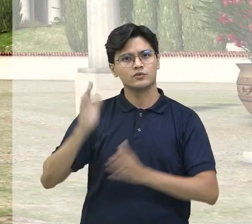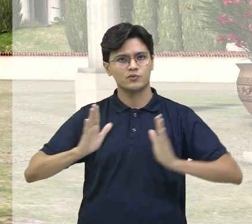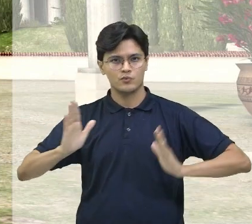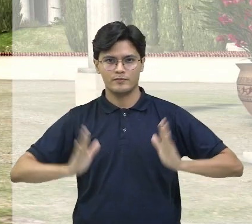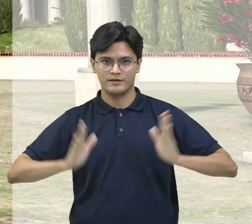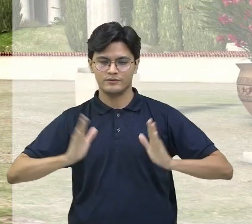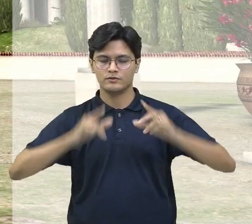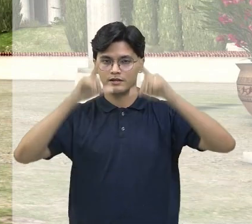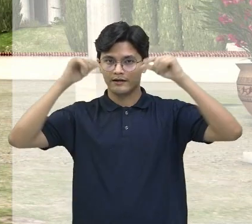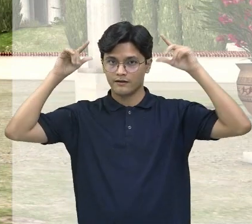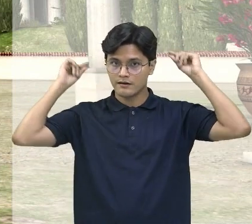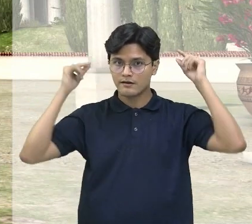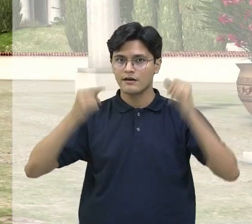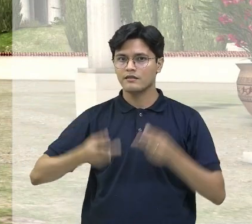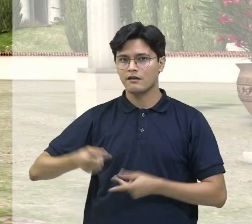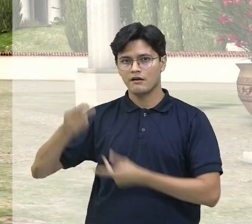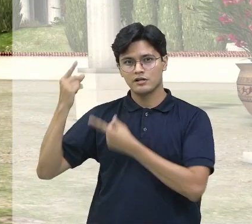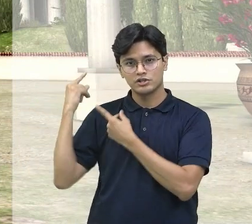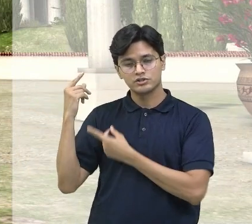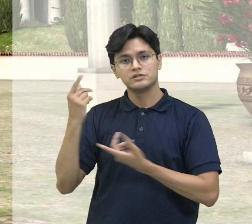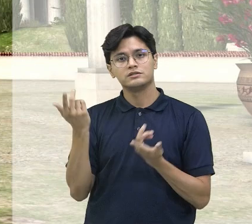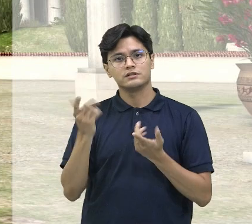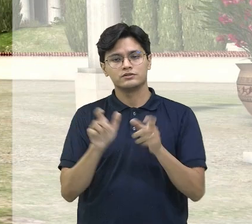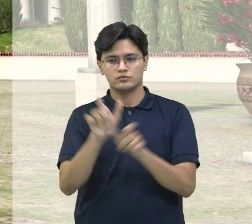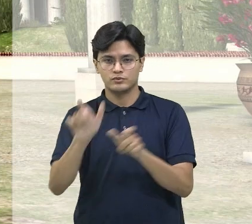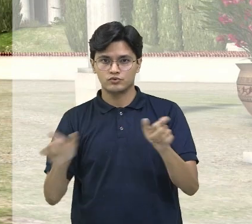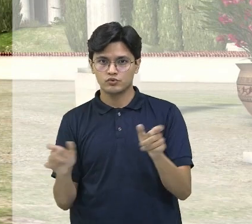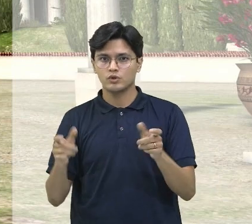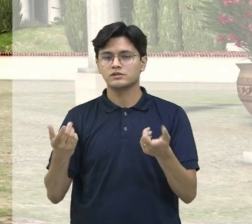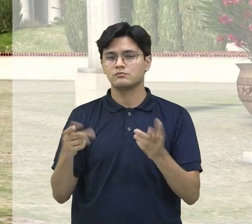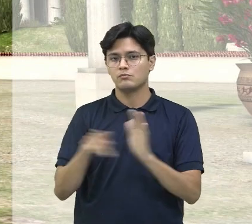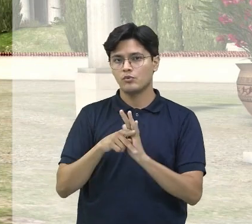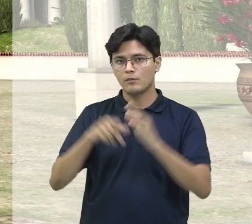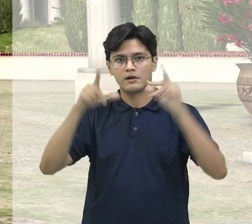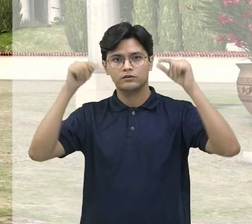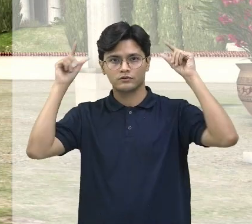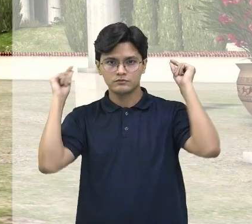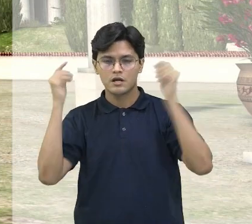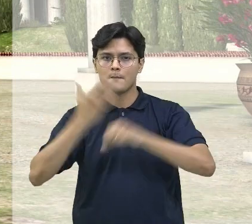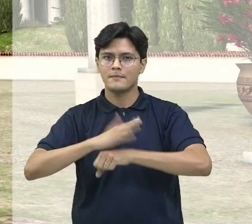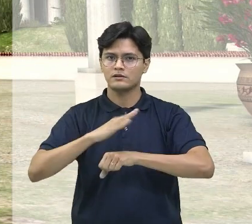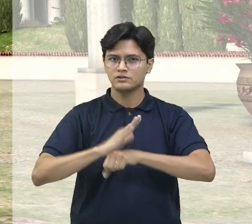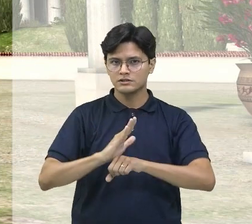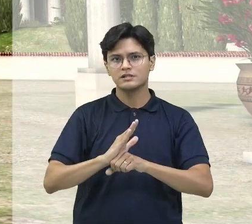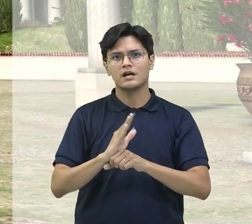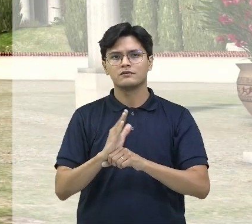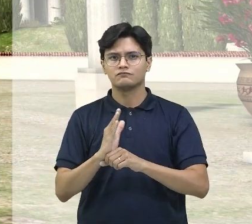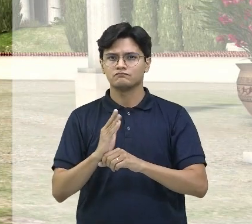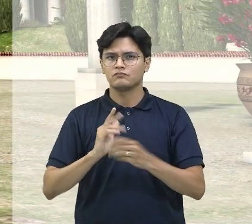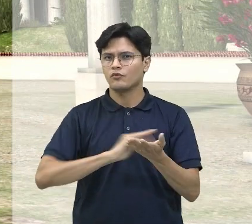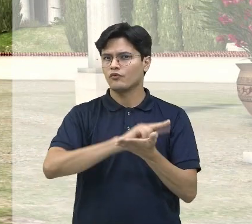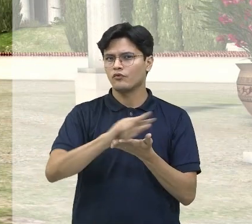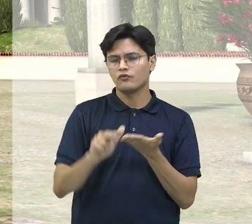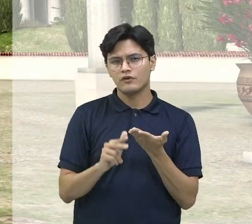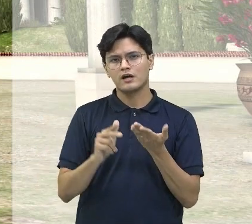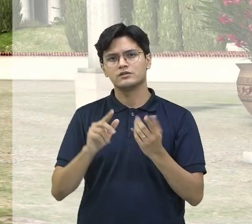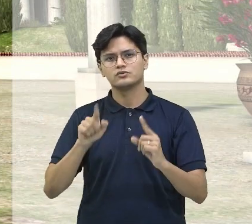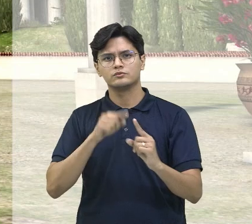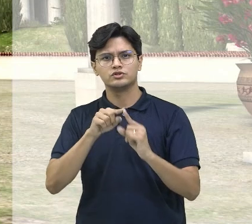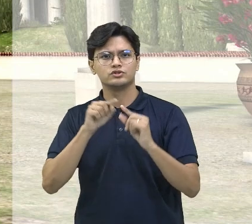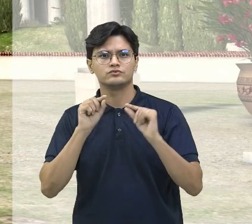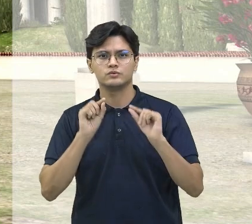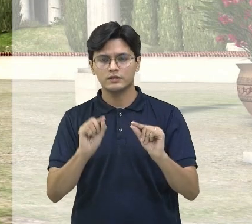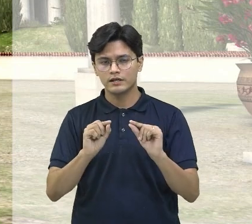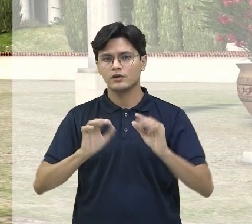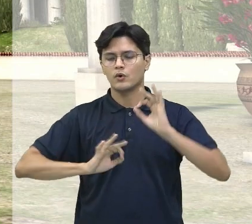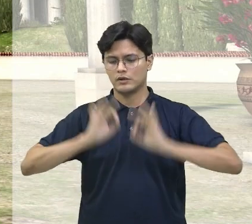gregos praticavam vários exercícios físicos como forma de cultuar o corpo e se preparar para a guerra.